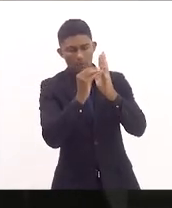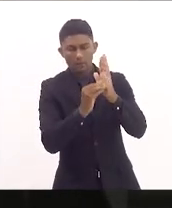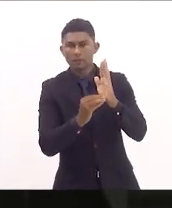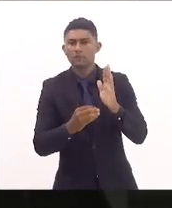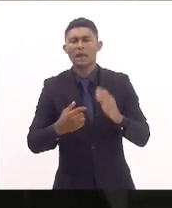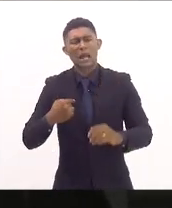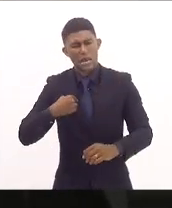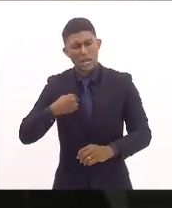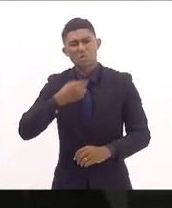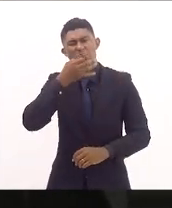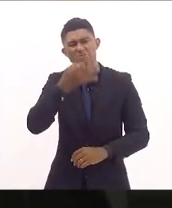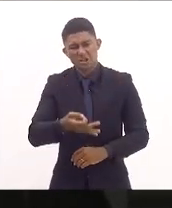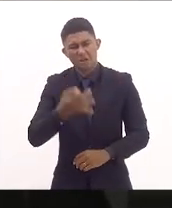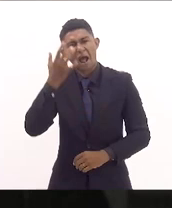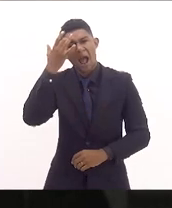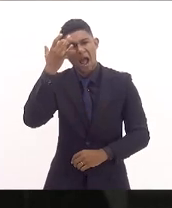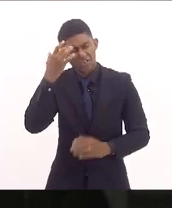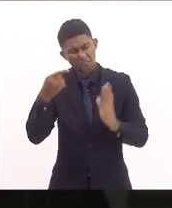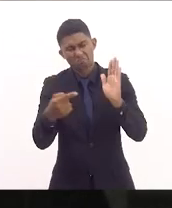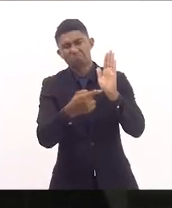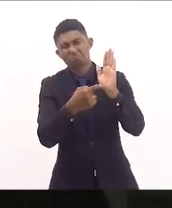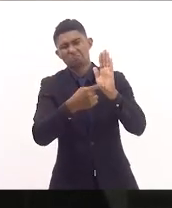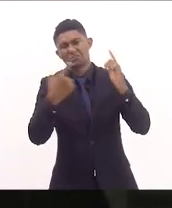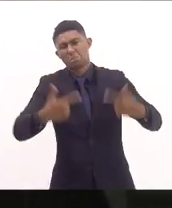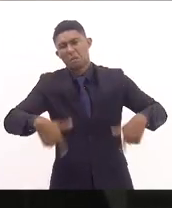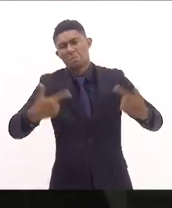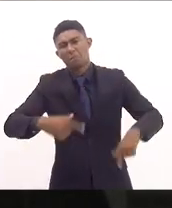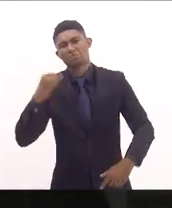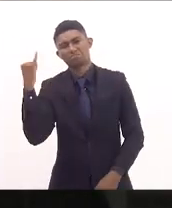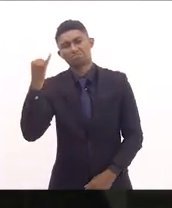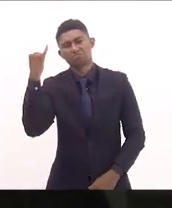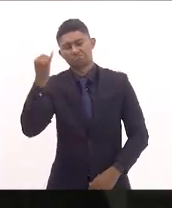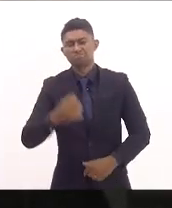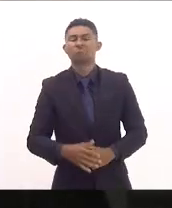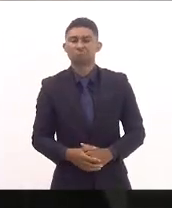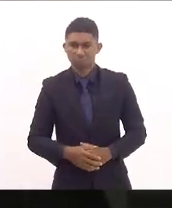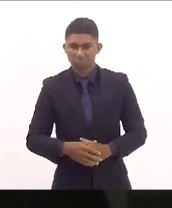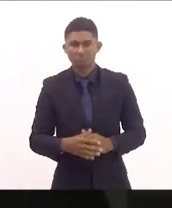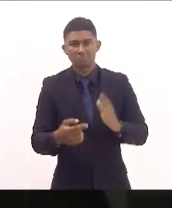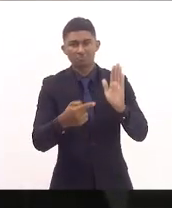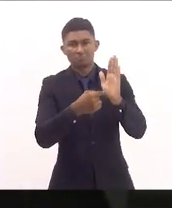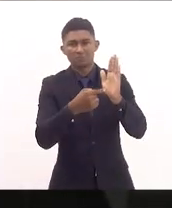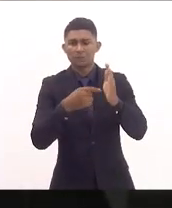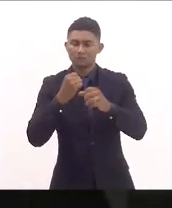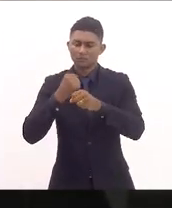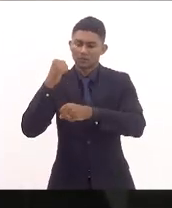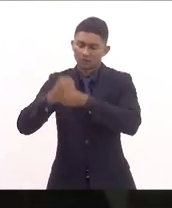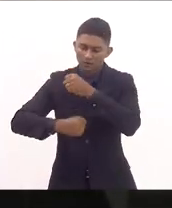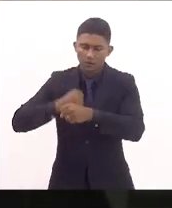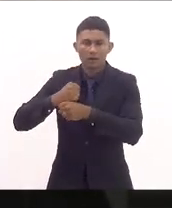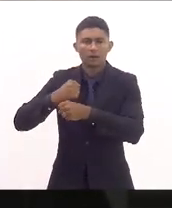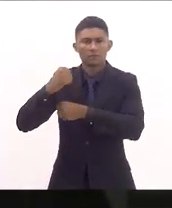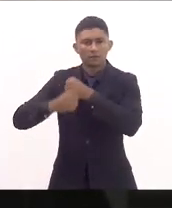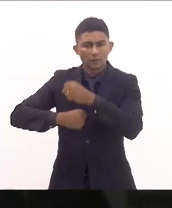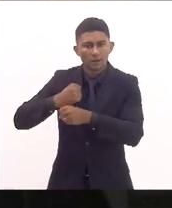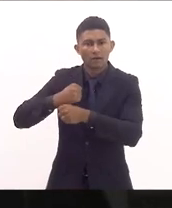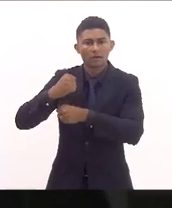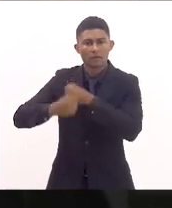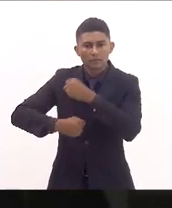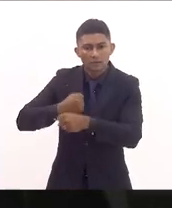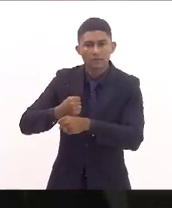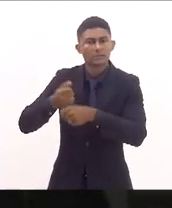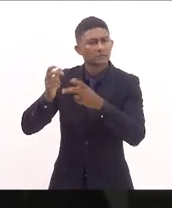trabalho absolutamente relevante que é feito todos os anos mas estamos